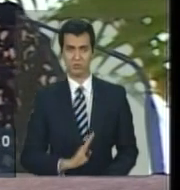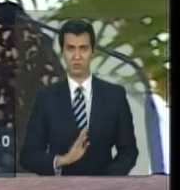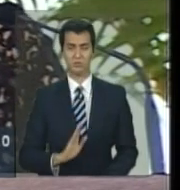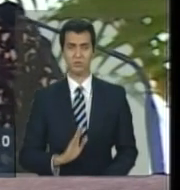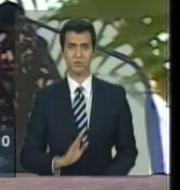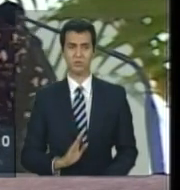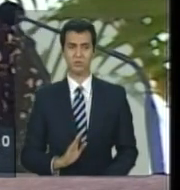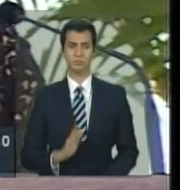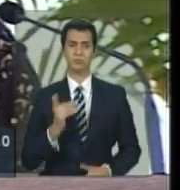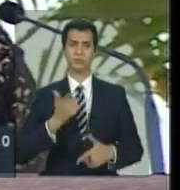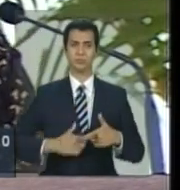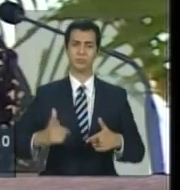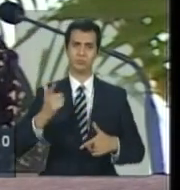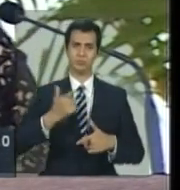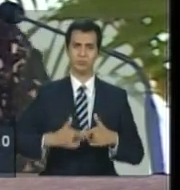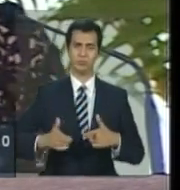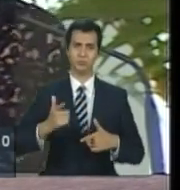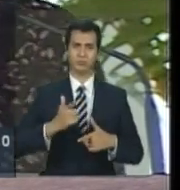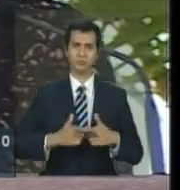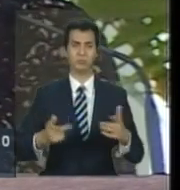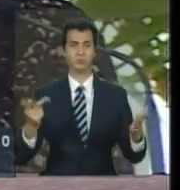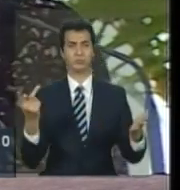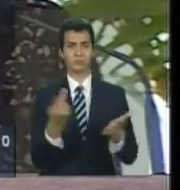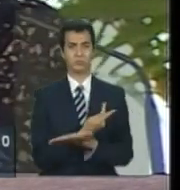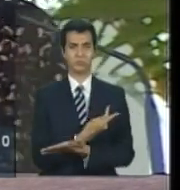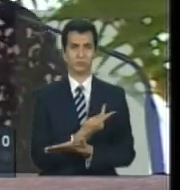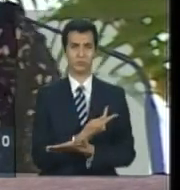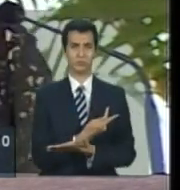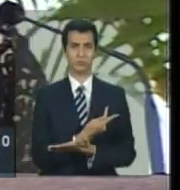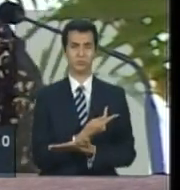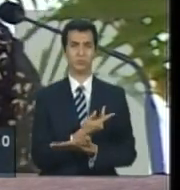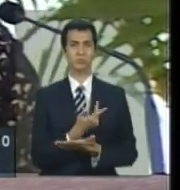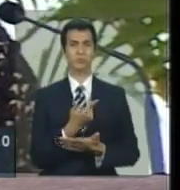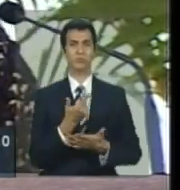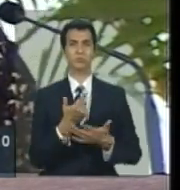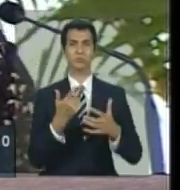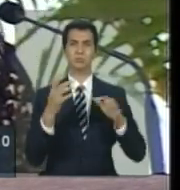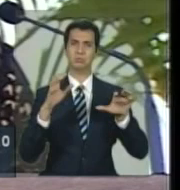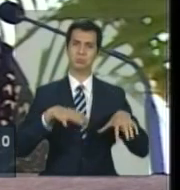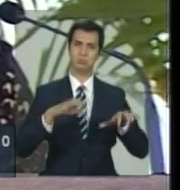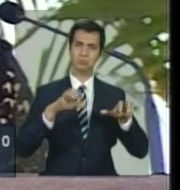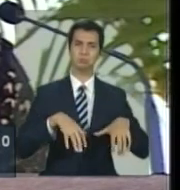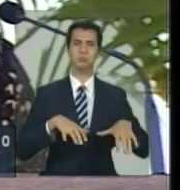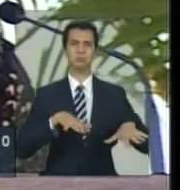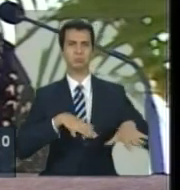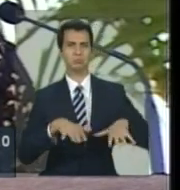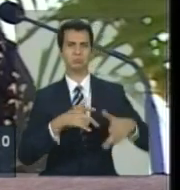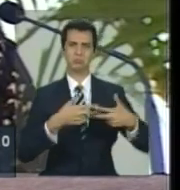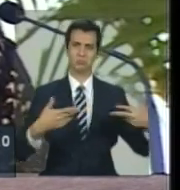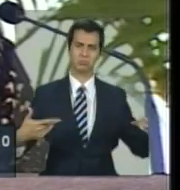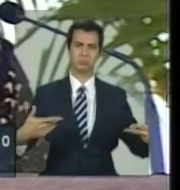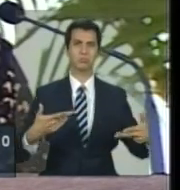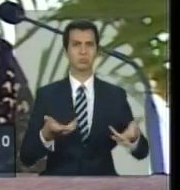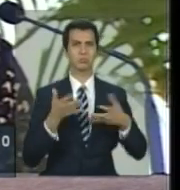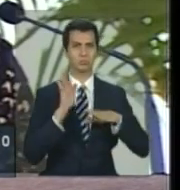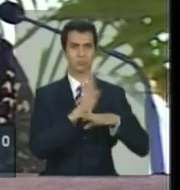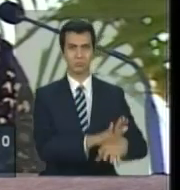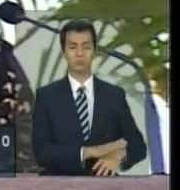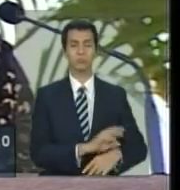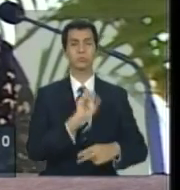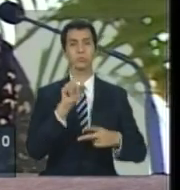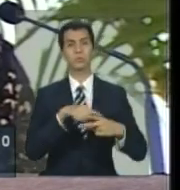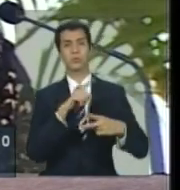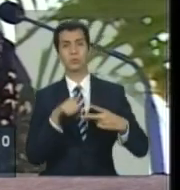de problemas decorrentes de variações climáticas. Seja também quando se trata